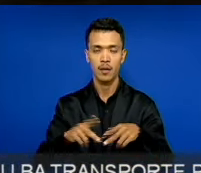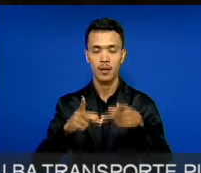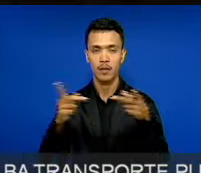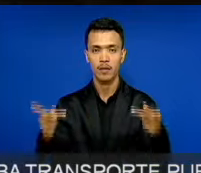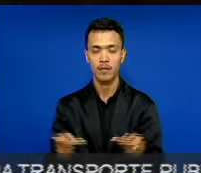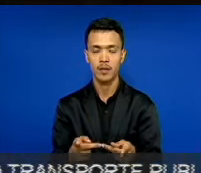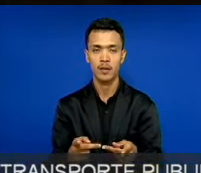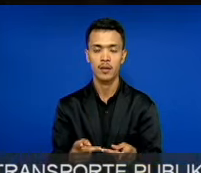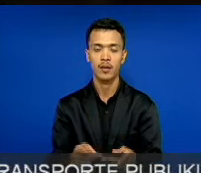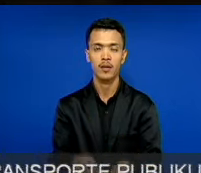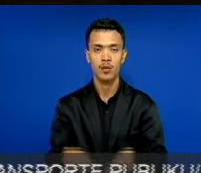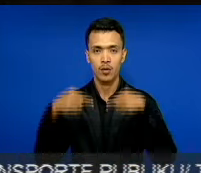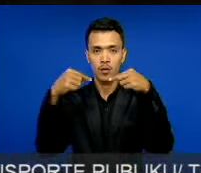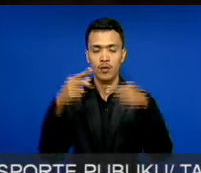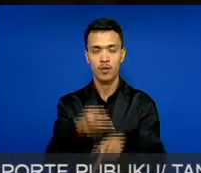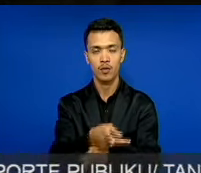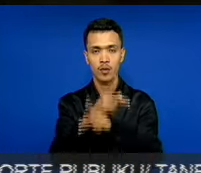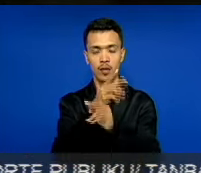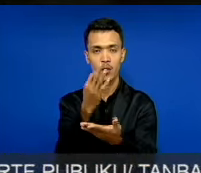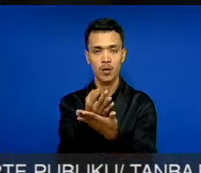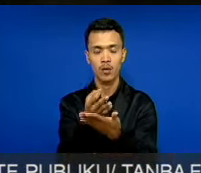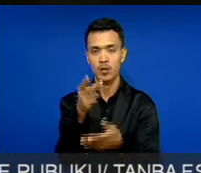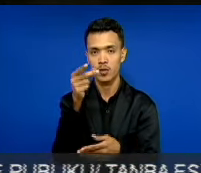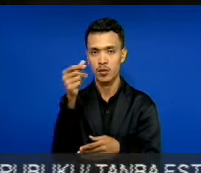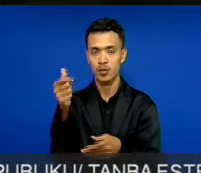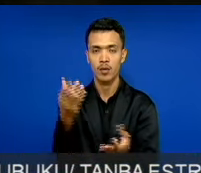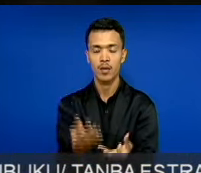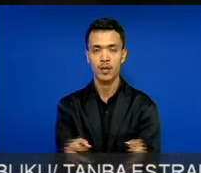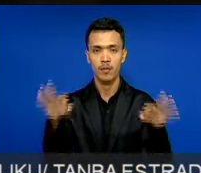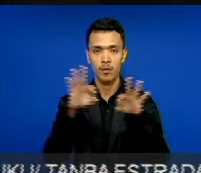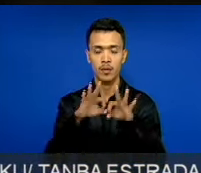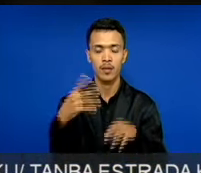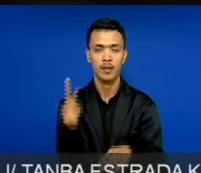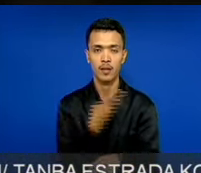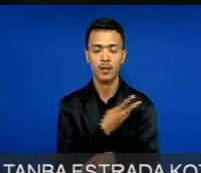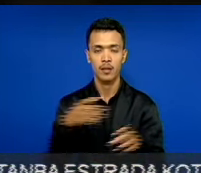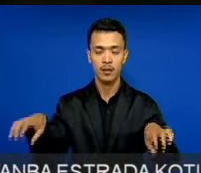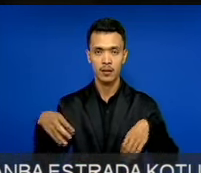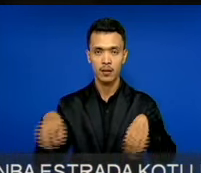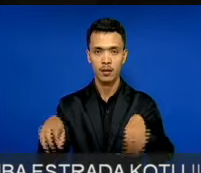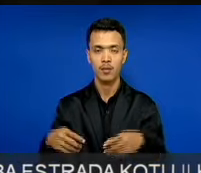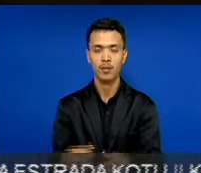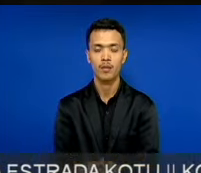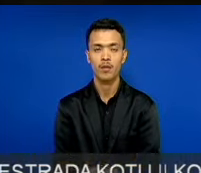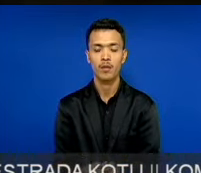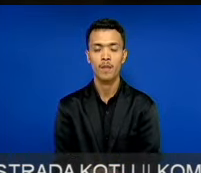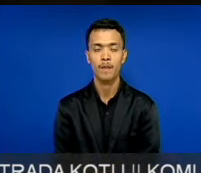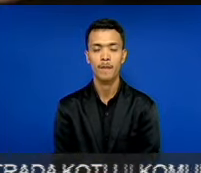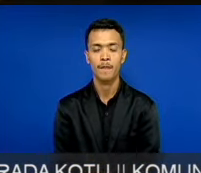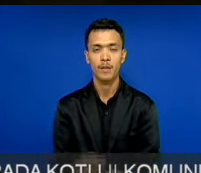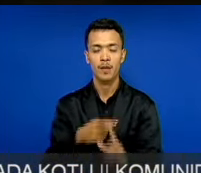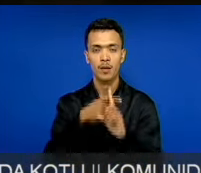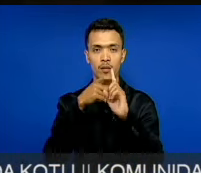produtividade. Microcrédito, o fundo aqui. Importante é que o serviço. Importante é que o POCA. O